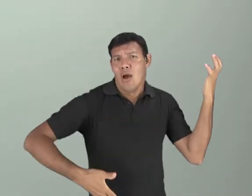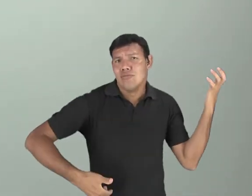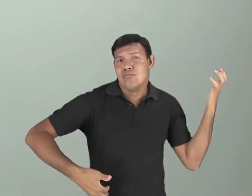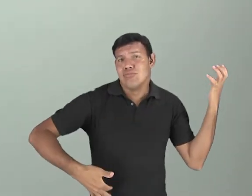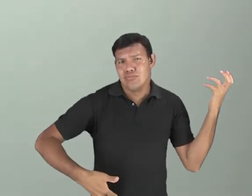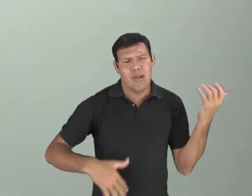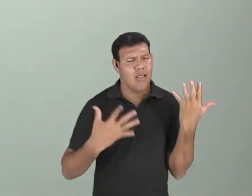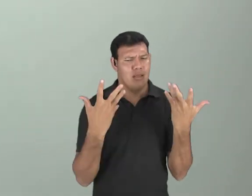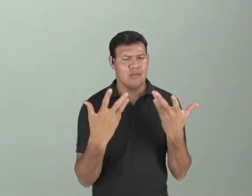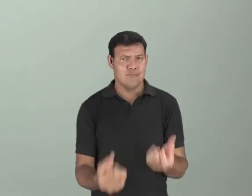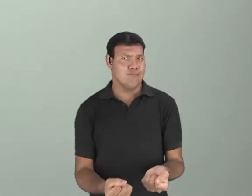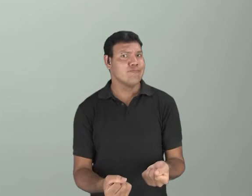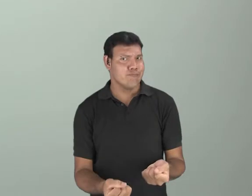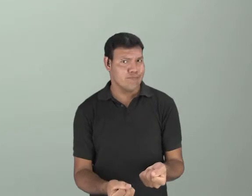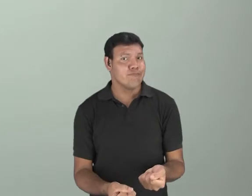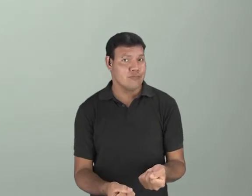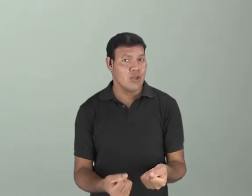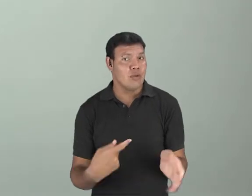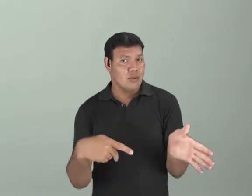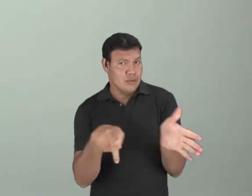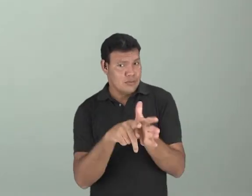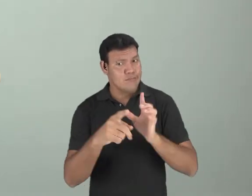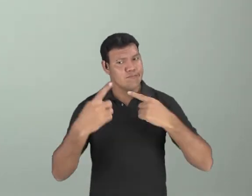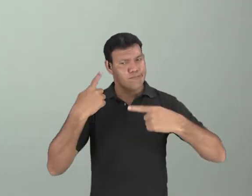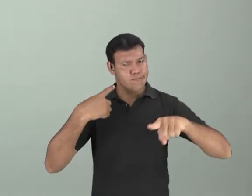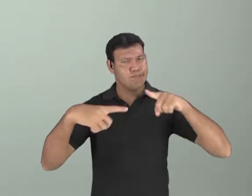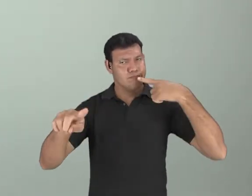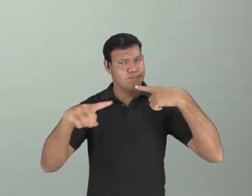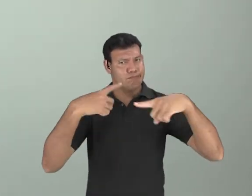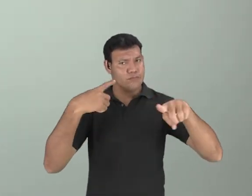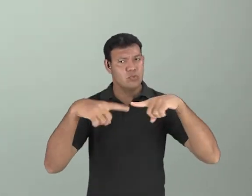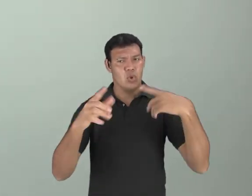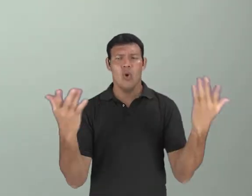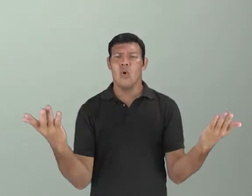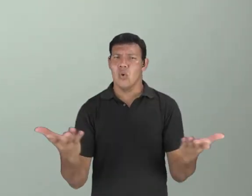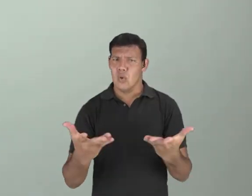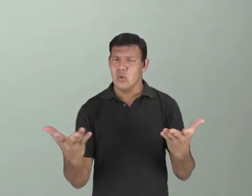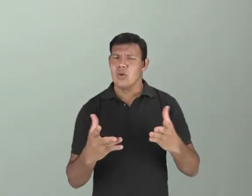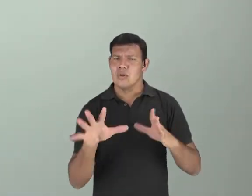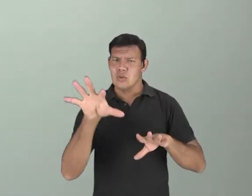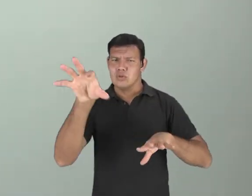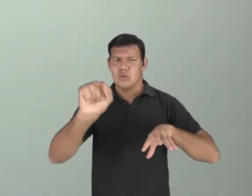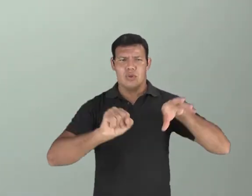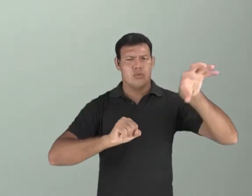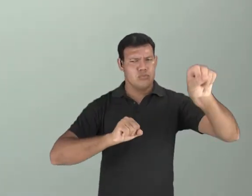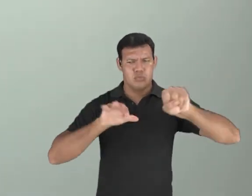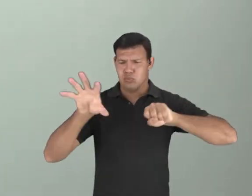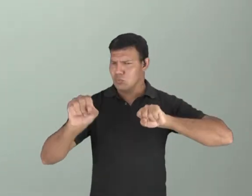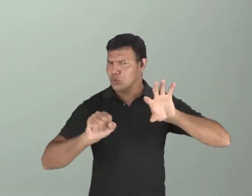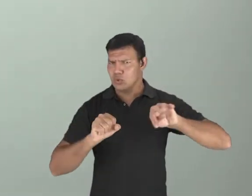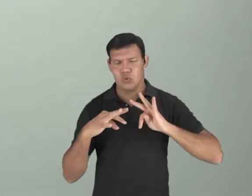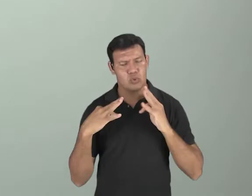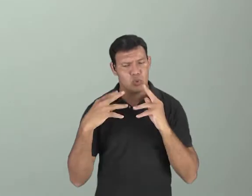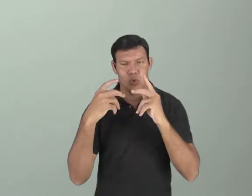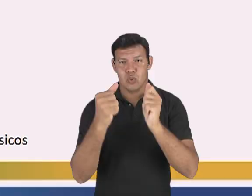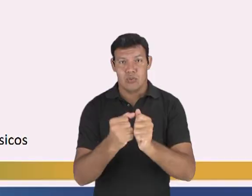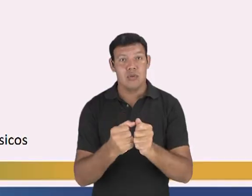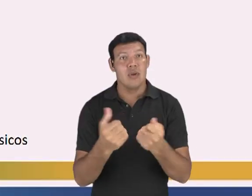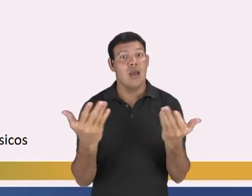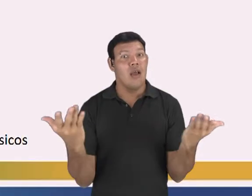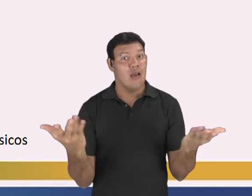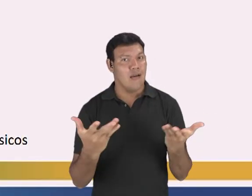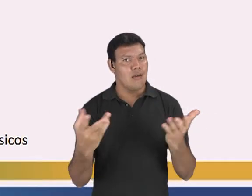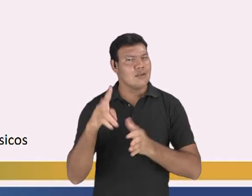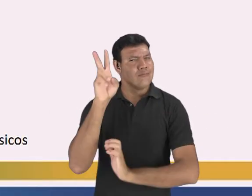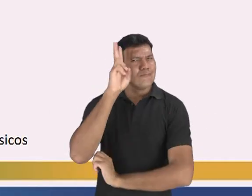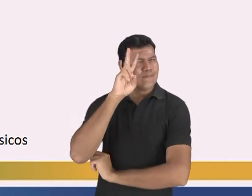eram aceitos como sons musicais. Hoje em dia eu posso aderir a todos eles. E agora eu quero que você lembre